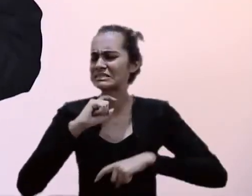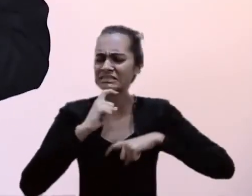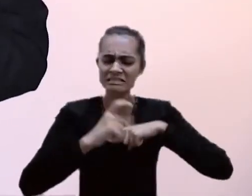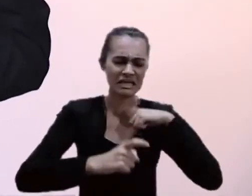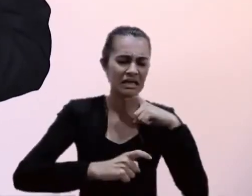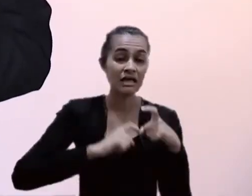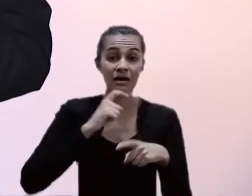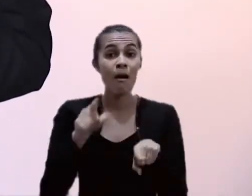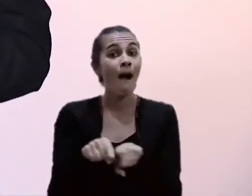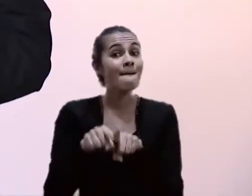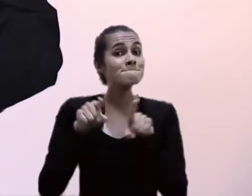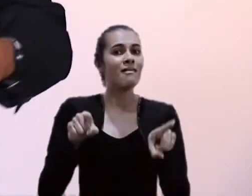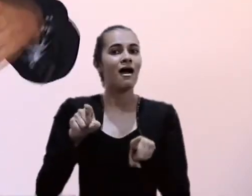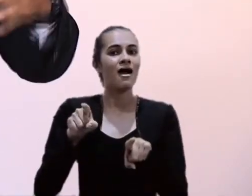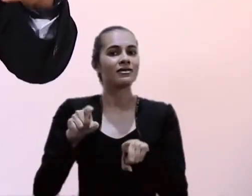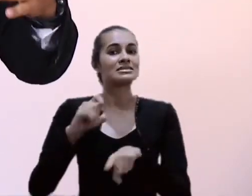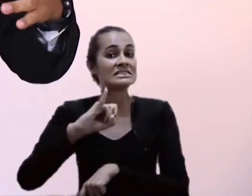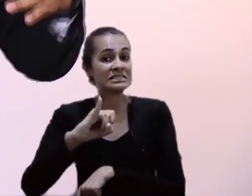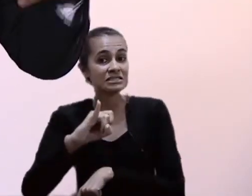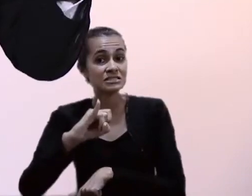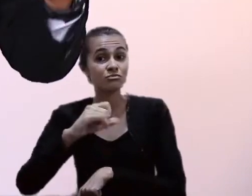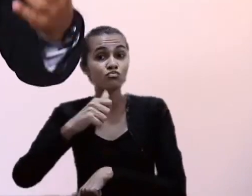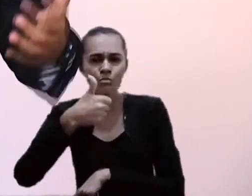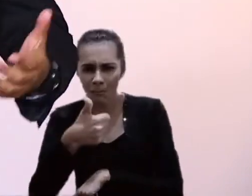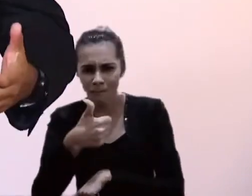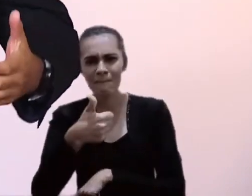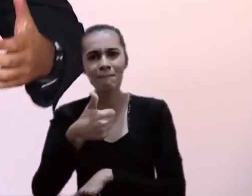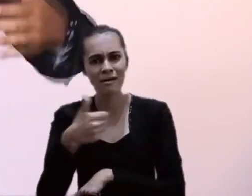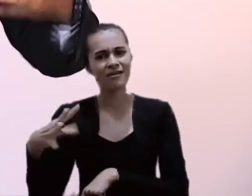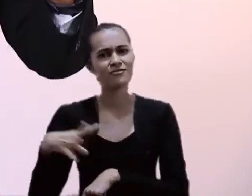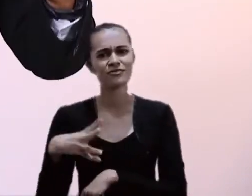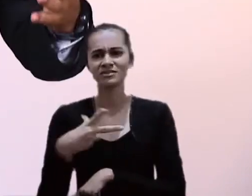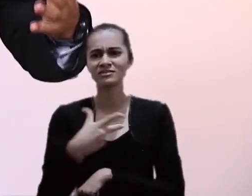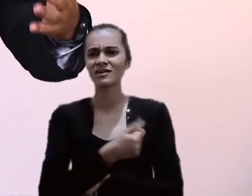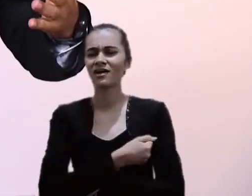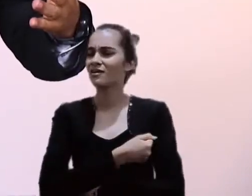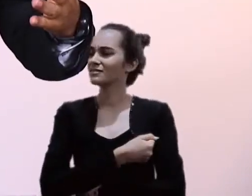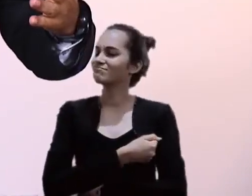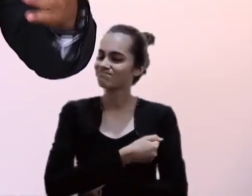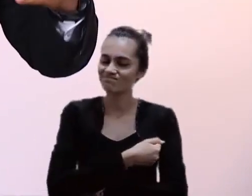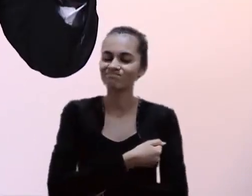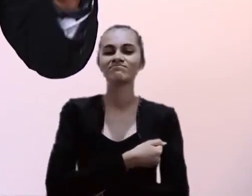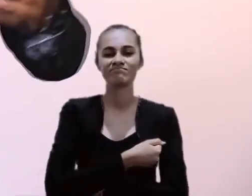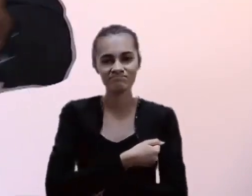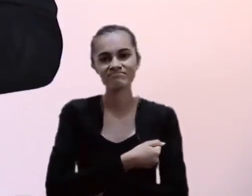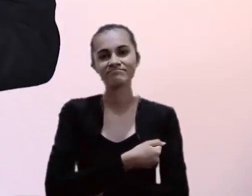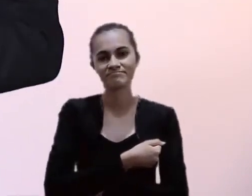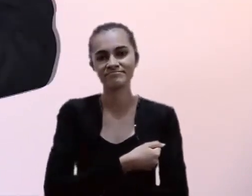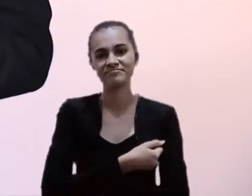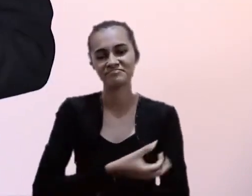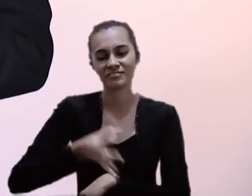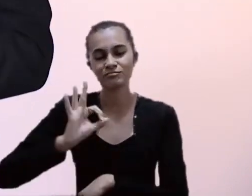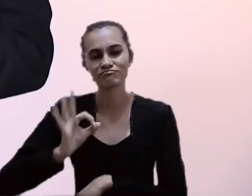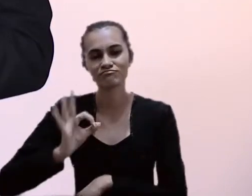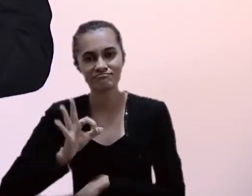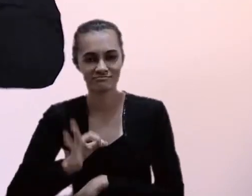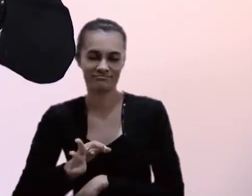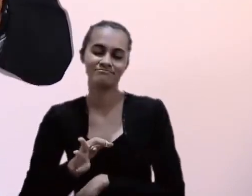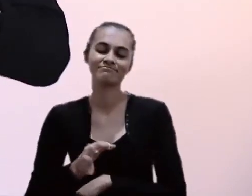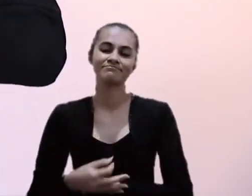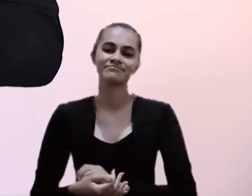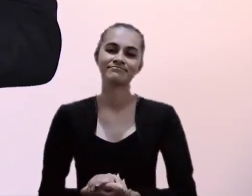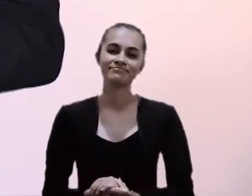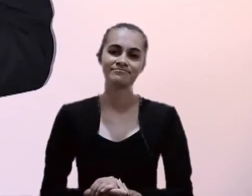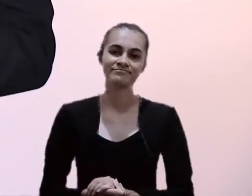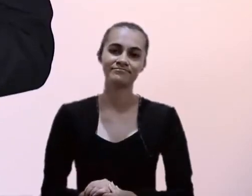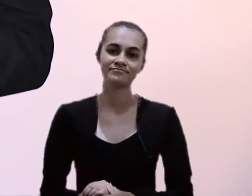for alcançada, já valeu a pena todo o esforço, todo o sacrifício, tudo aquilo que foi feito. E